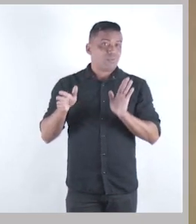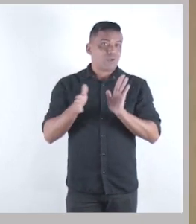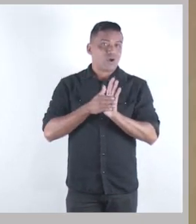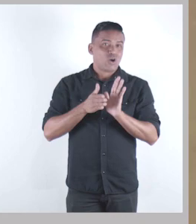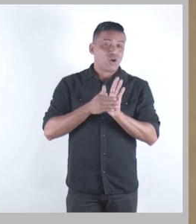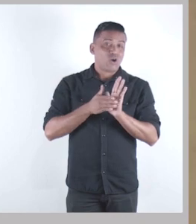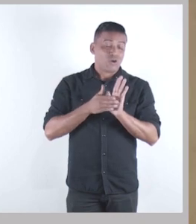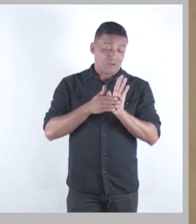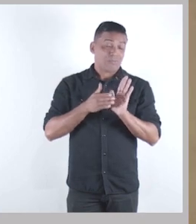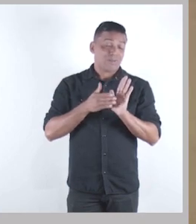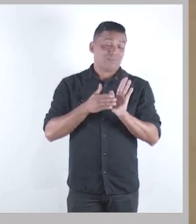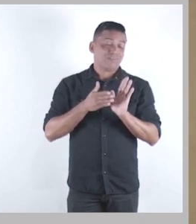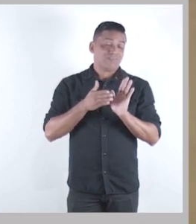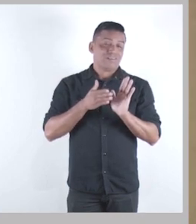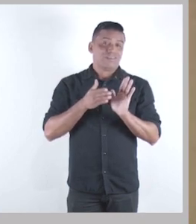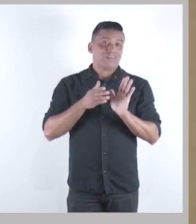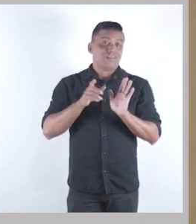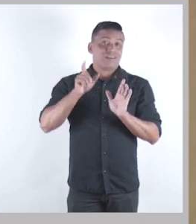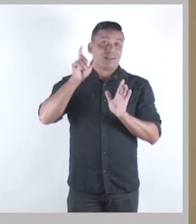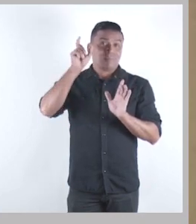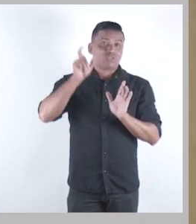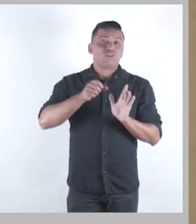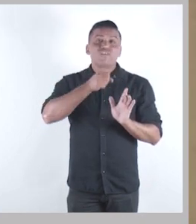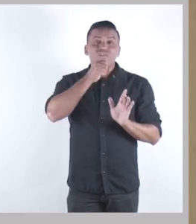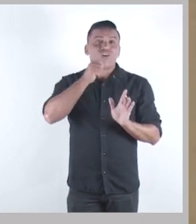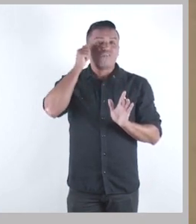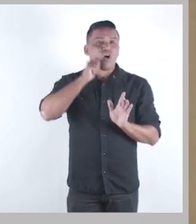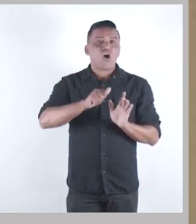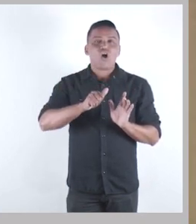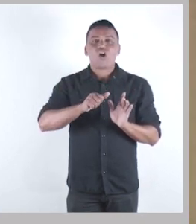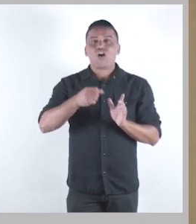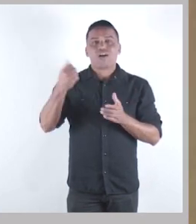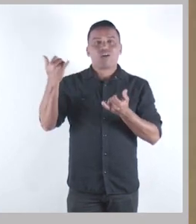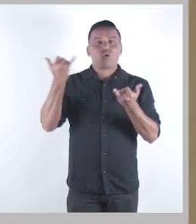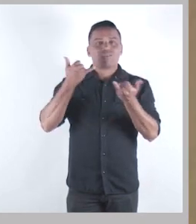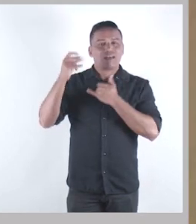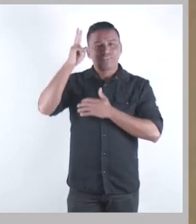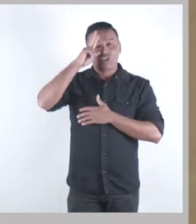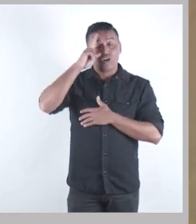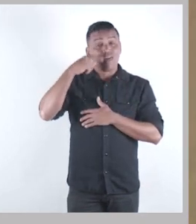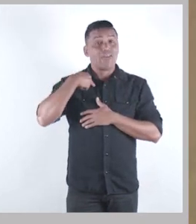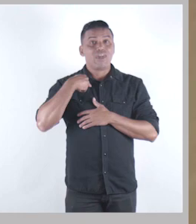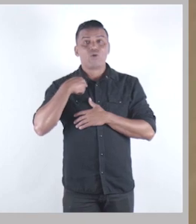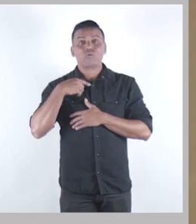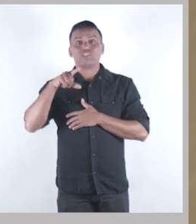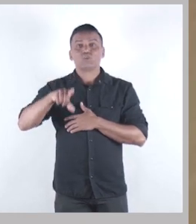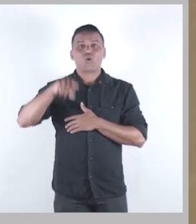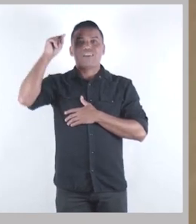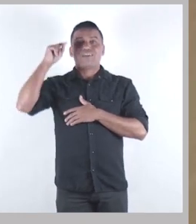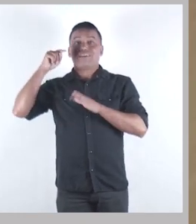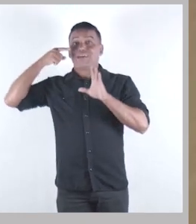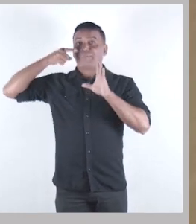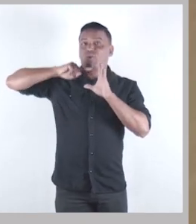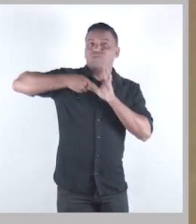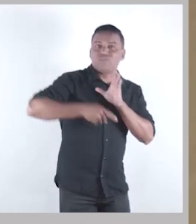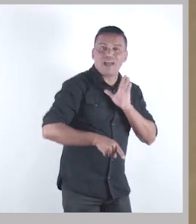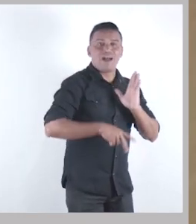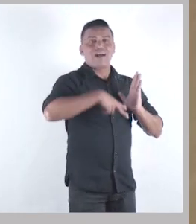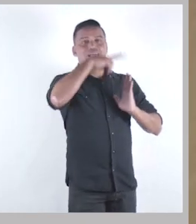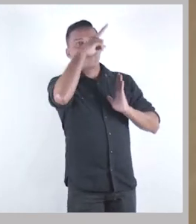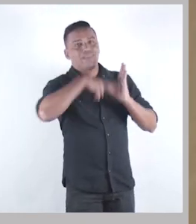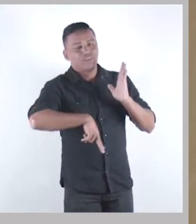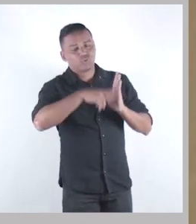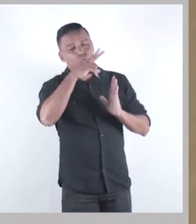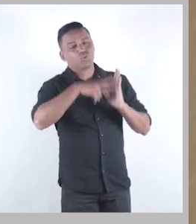que me contava as histórias. Eu próprio comecei a mergulhar na leitura, atraído pelas várias histórias